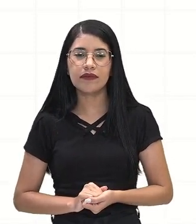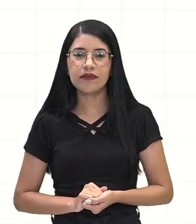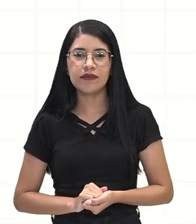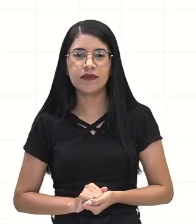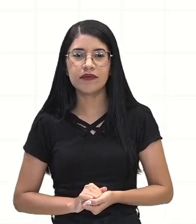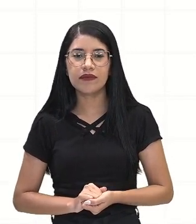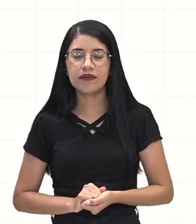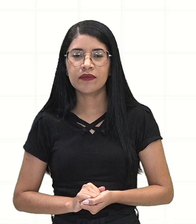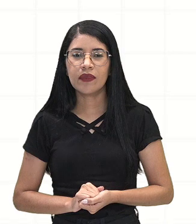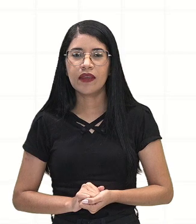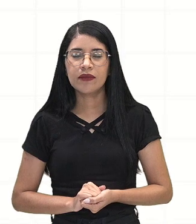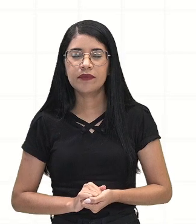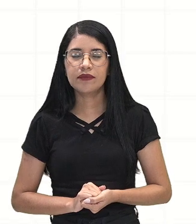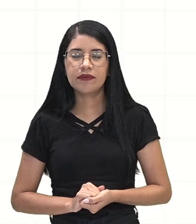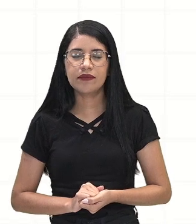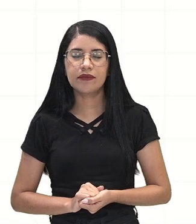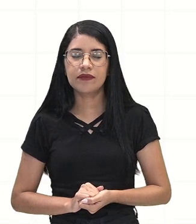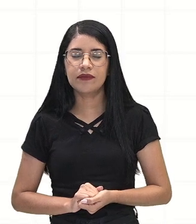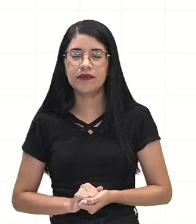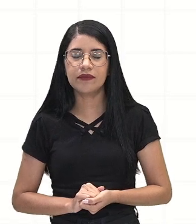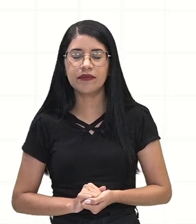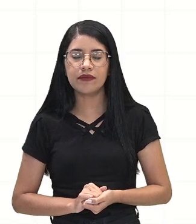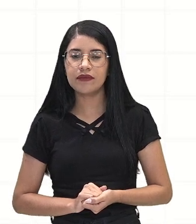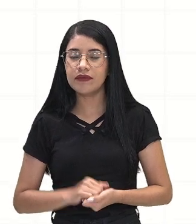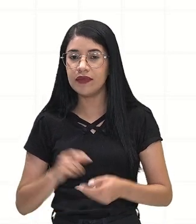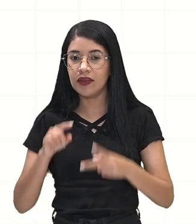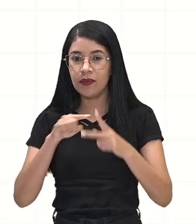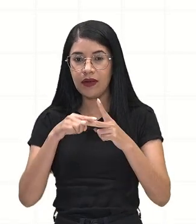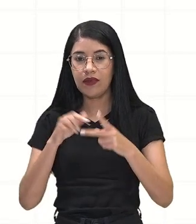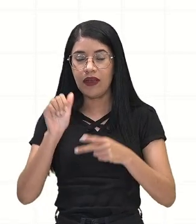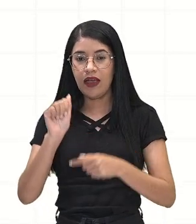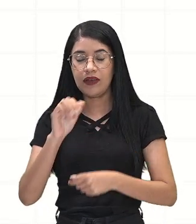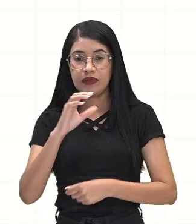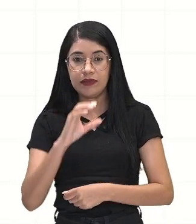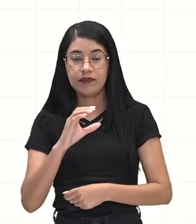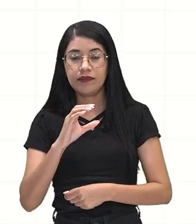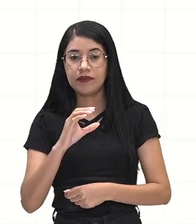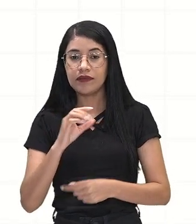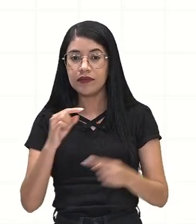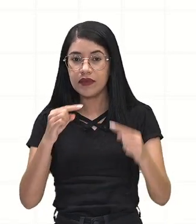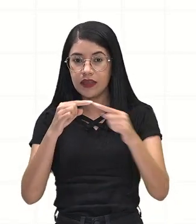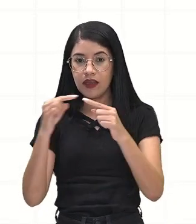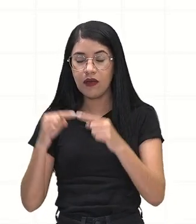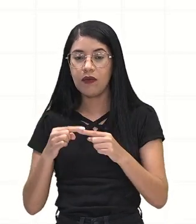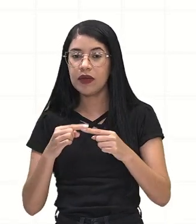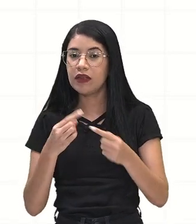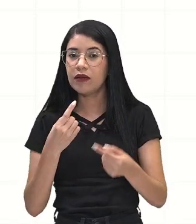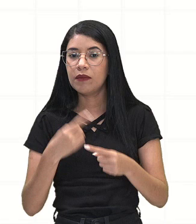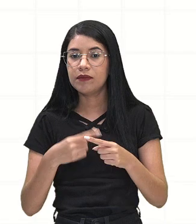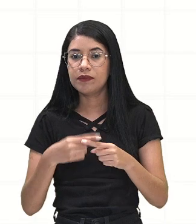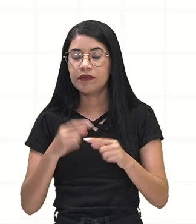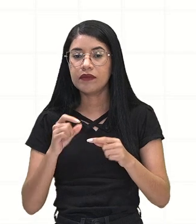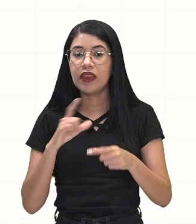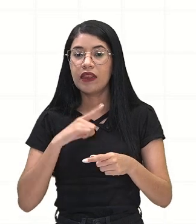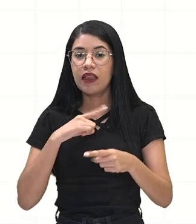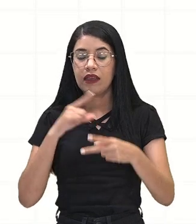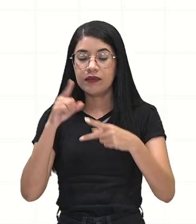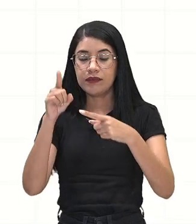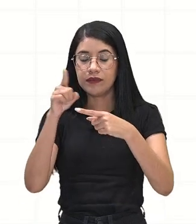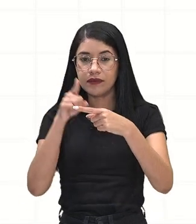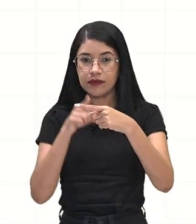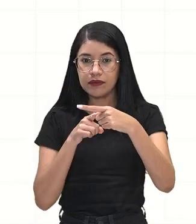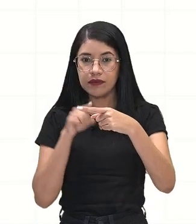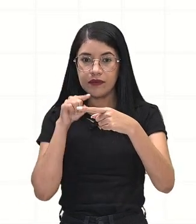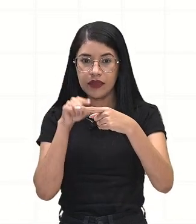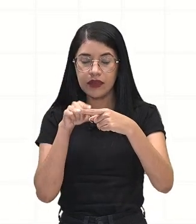Ou seja, esses ângulos aqui, ó, o A e o C, eles estão se correspondendo por quem? Através desse ponto,